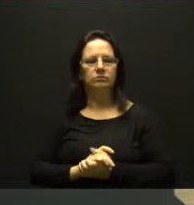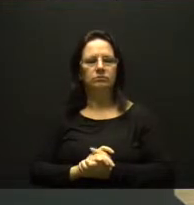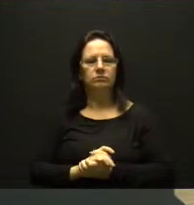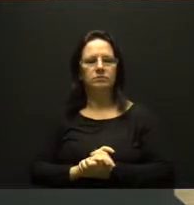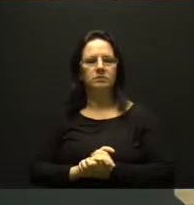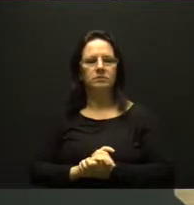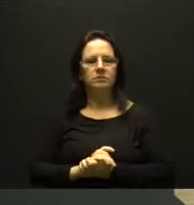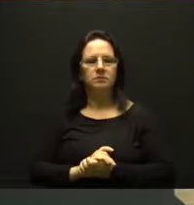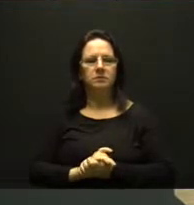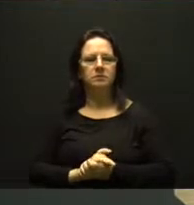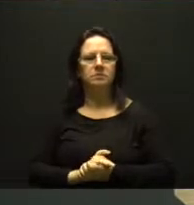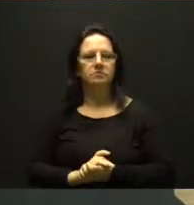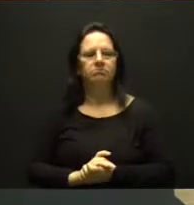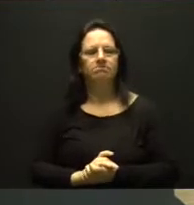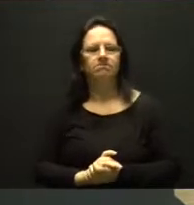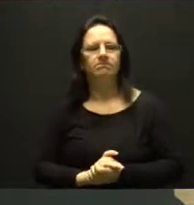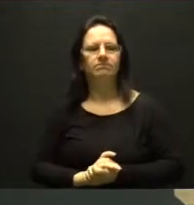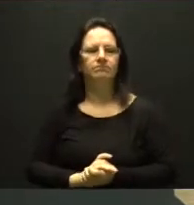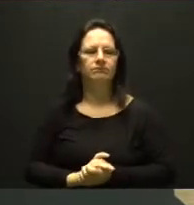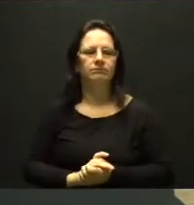vereador anderson veterinária